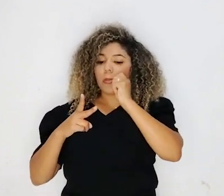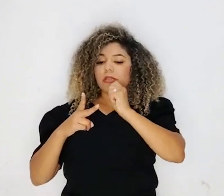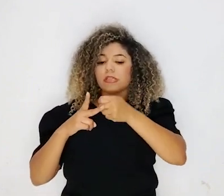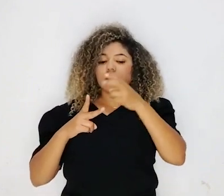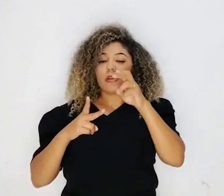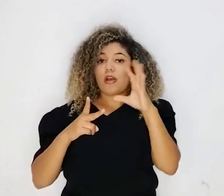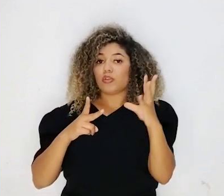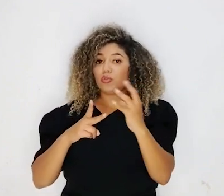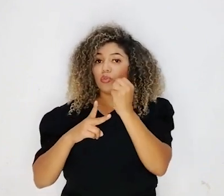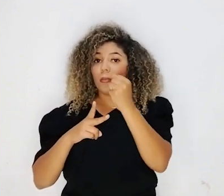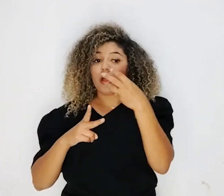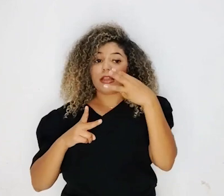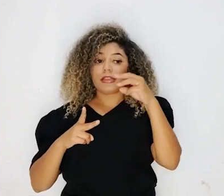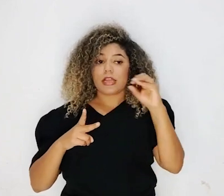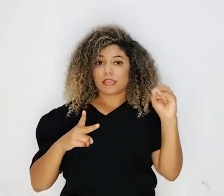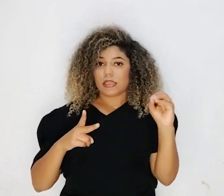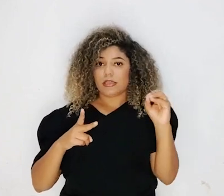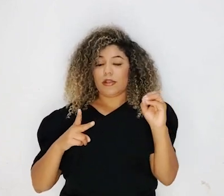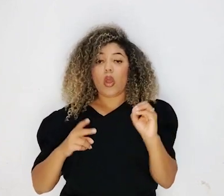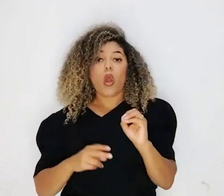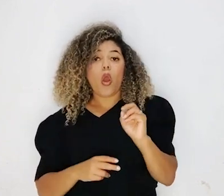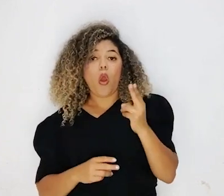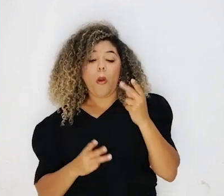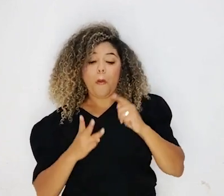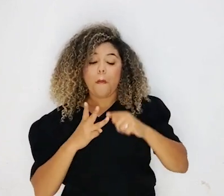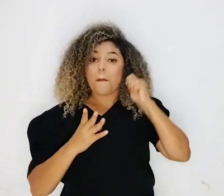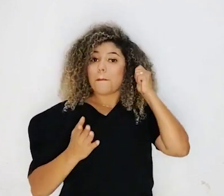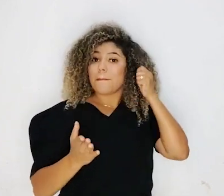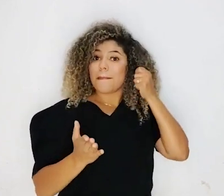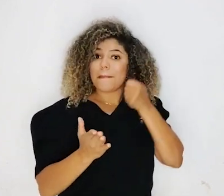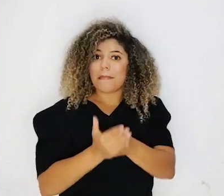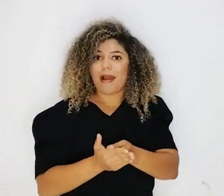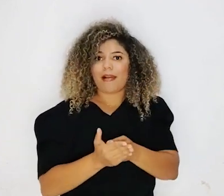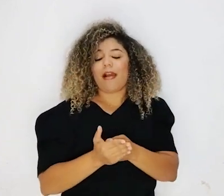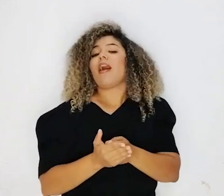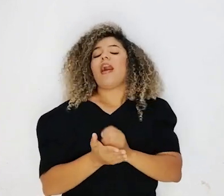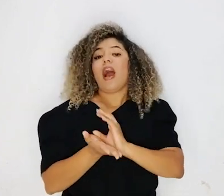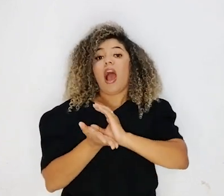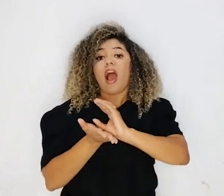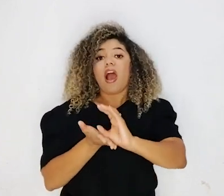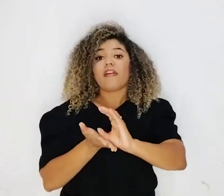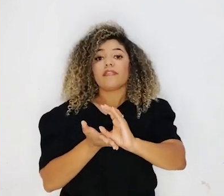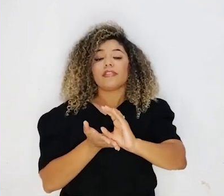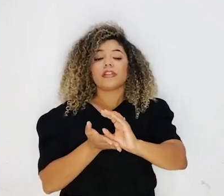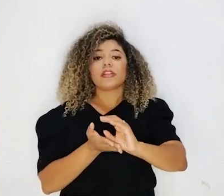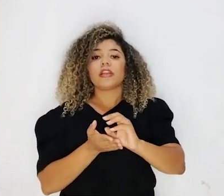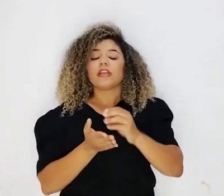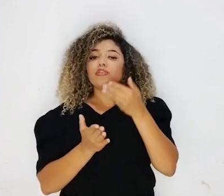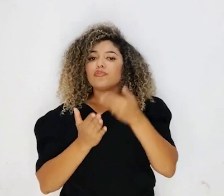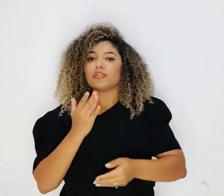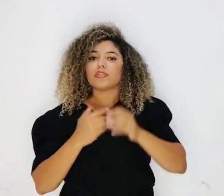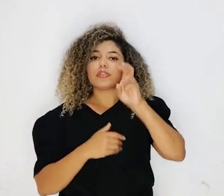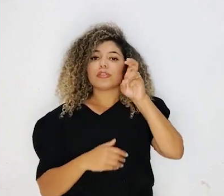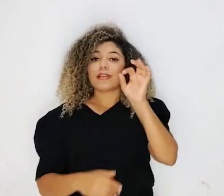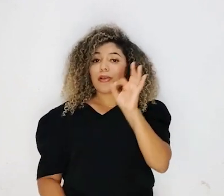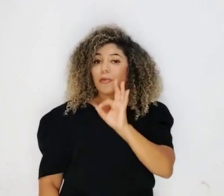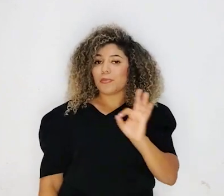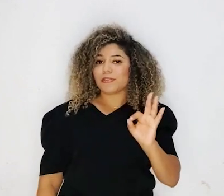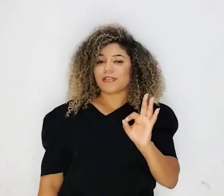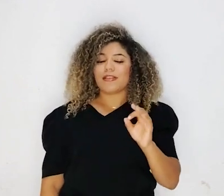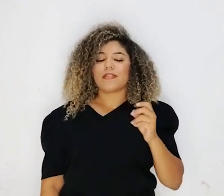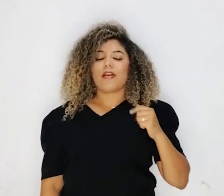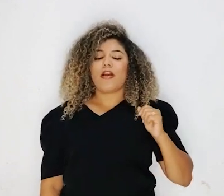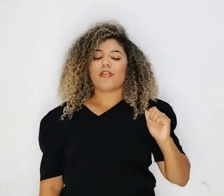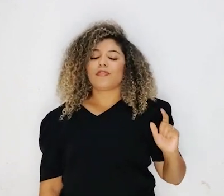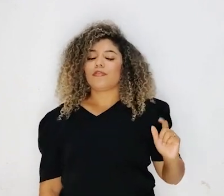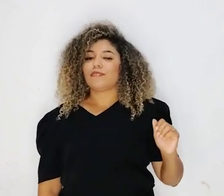Ou você pode fazer o quê? Ou pagar à vista em dinheiro, obtendo um desconto de 5% sobre o valor